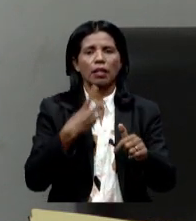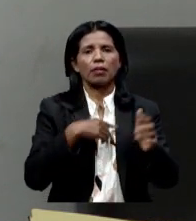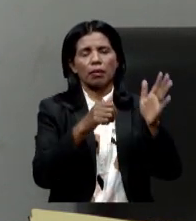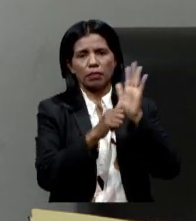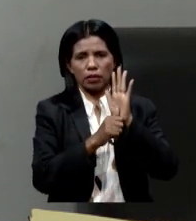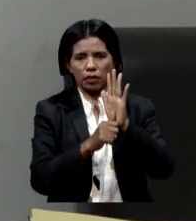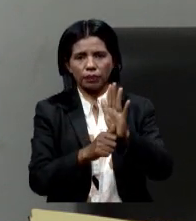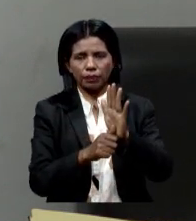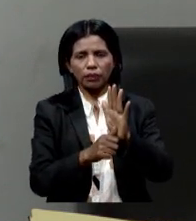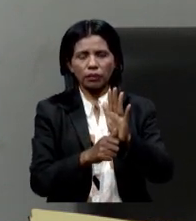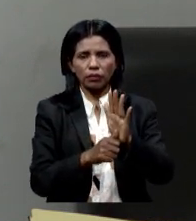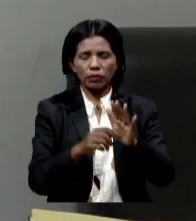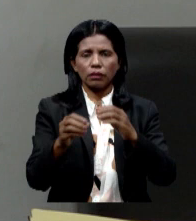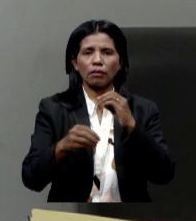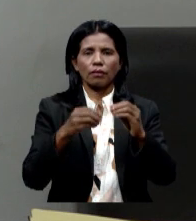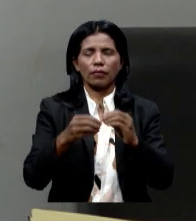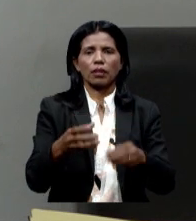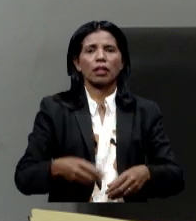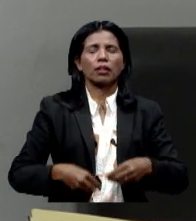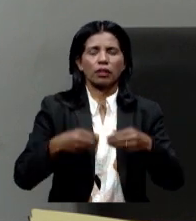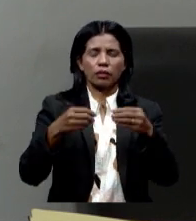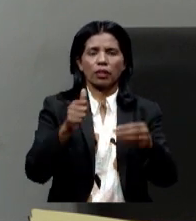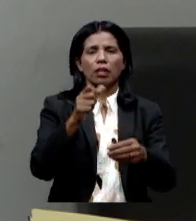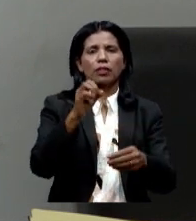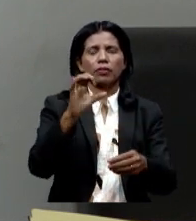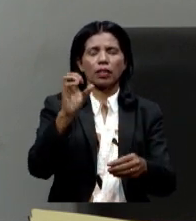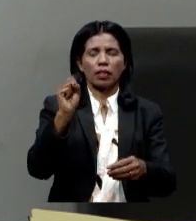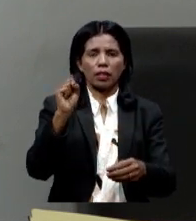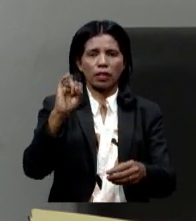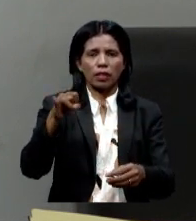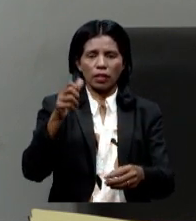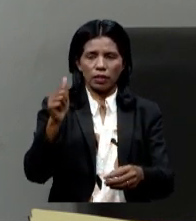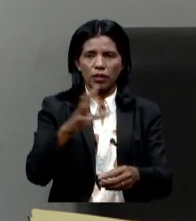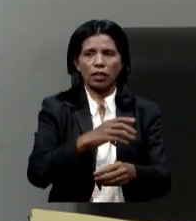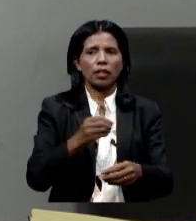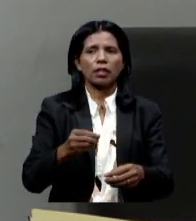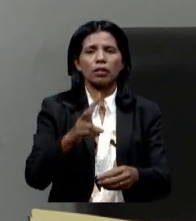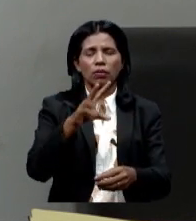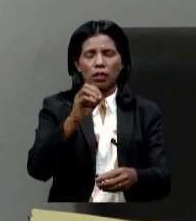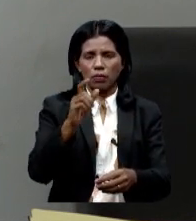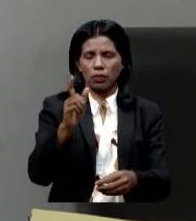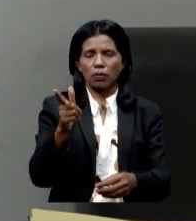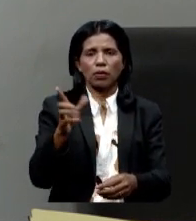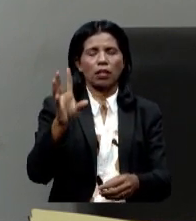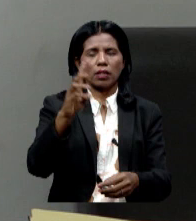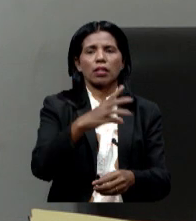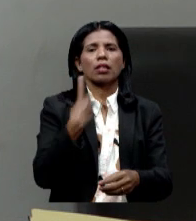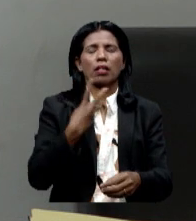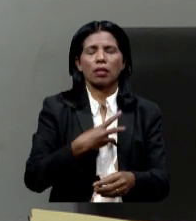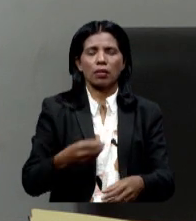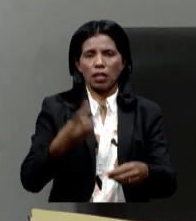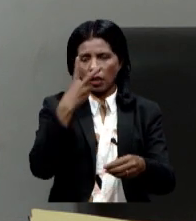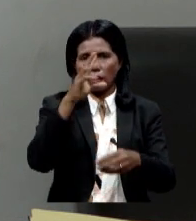a legislação sera, ne vai atribuir competência para a IFESA, a nessa decreto número 14/2006, cuja forma regime contra o